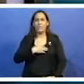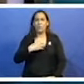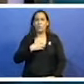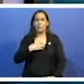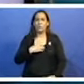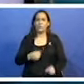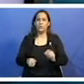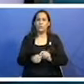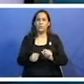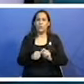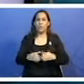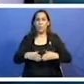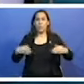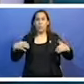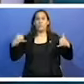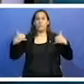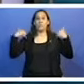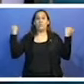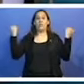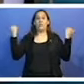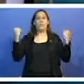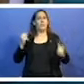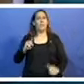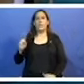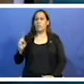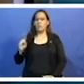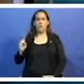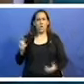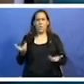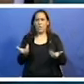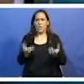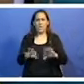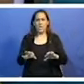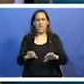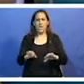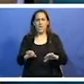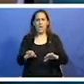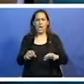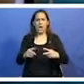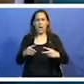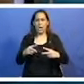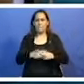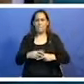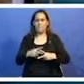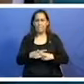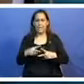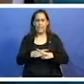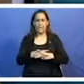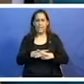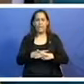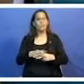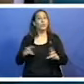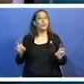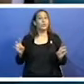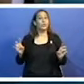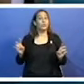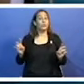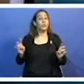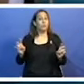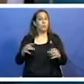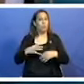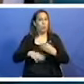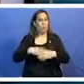grande festa. Não queria arrancar rabo com os bichos da floresta, pois bagunça e confusão